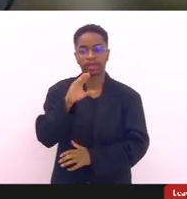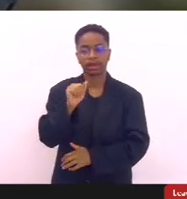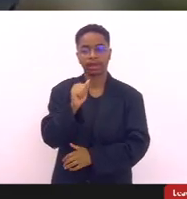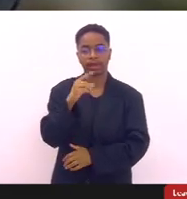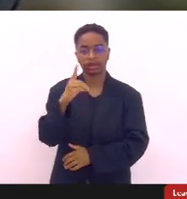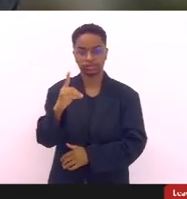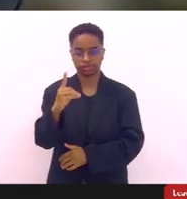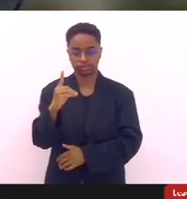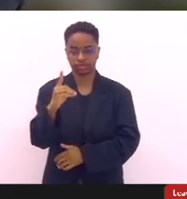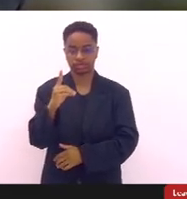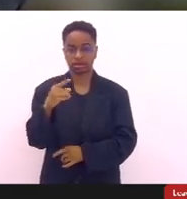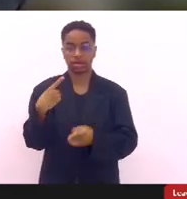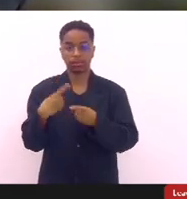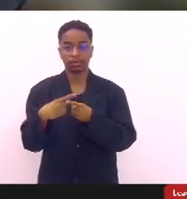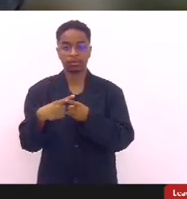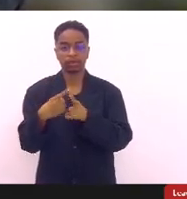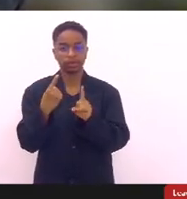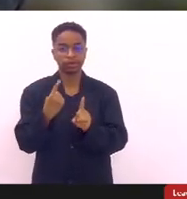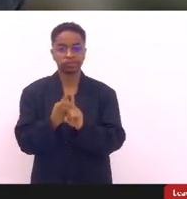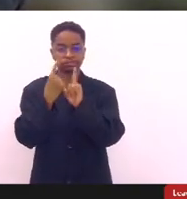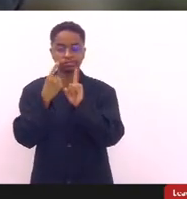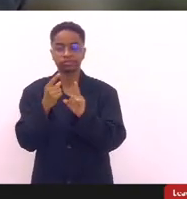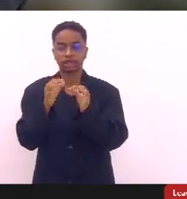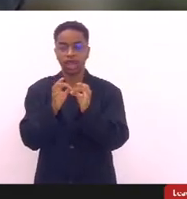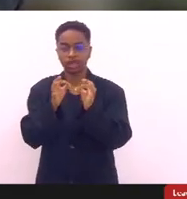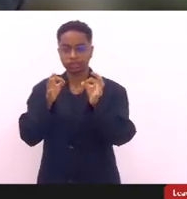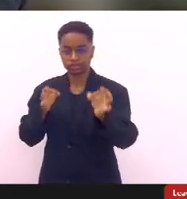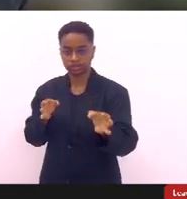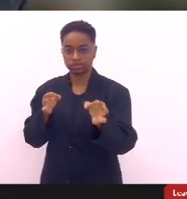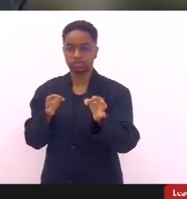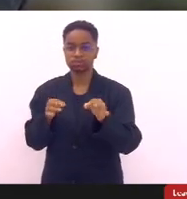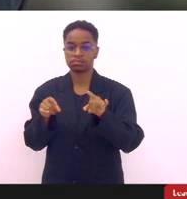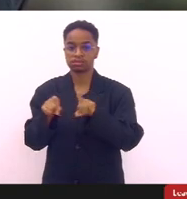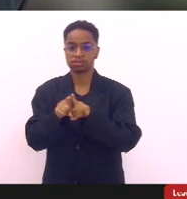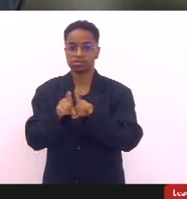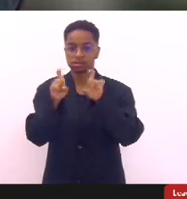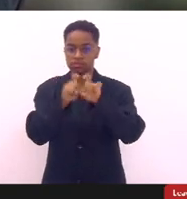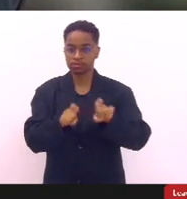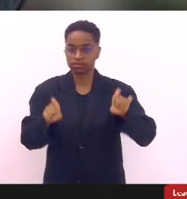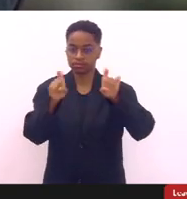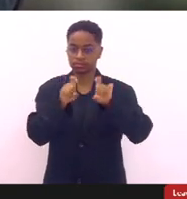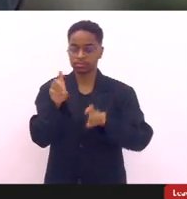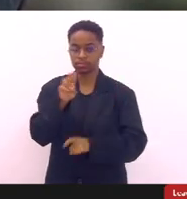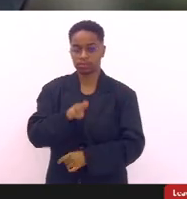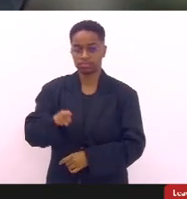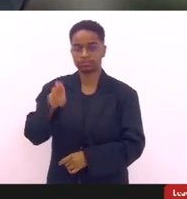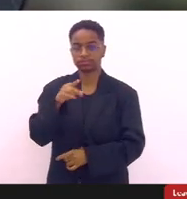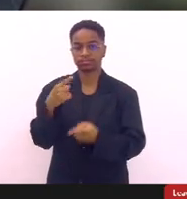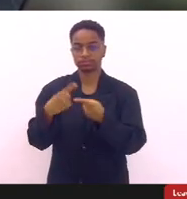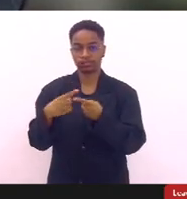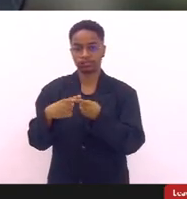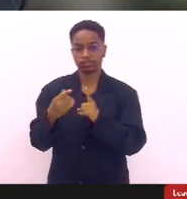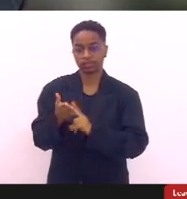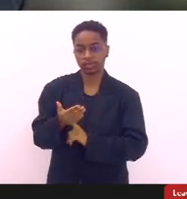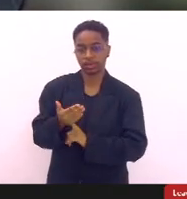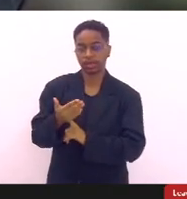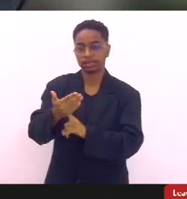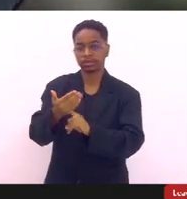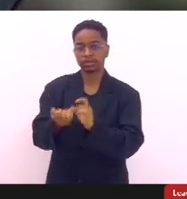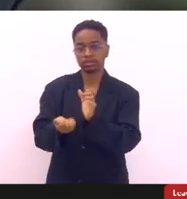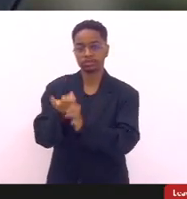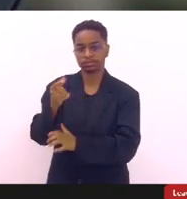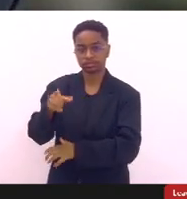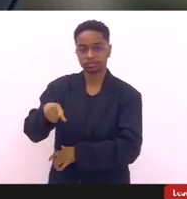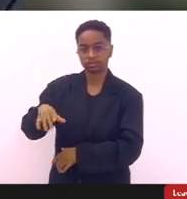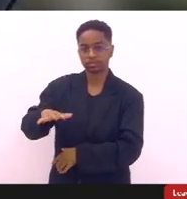que é o diagnóstico à distância, é a computadorizado à distância, em que há tecnologias desenvolvidas